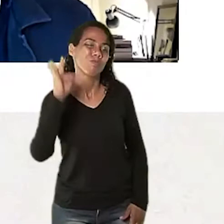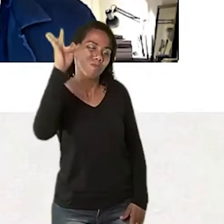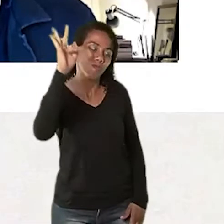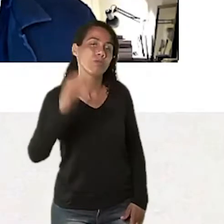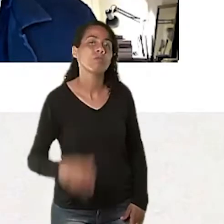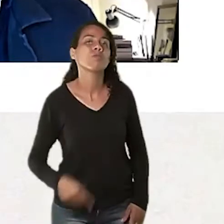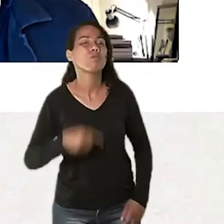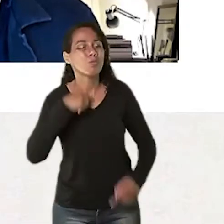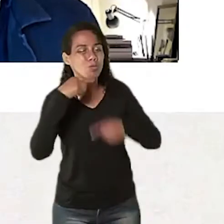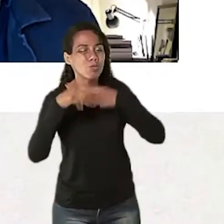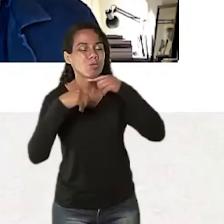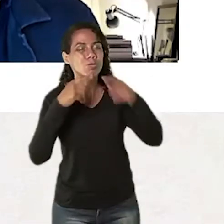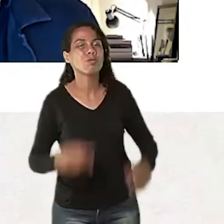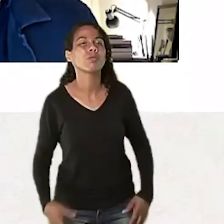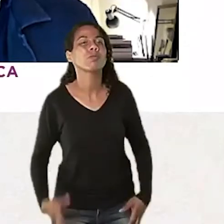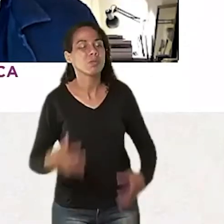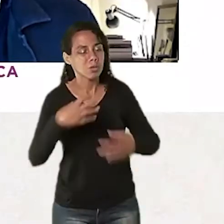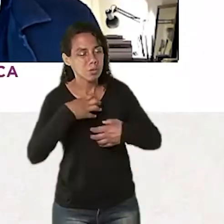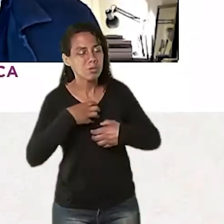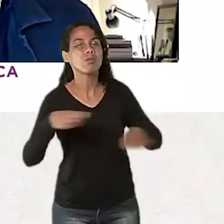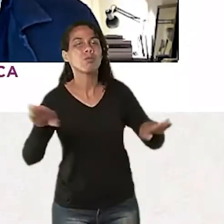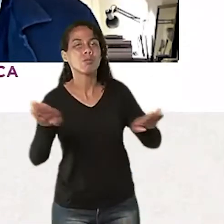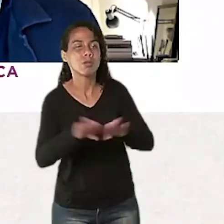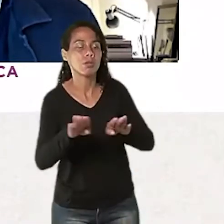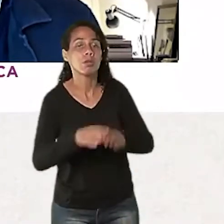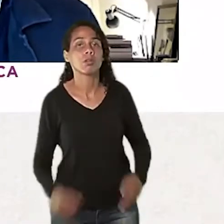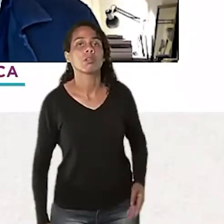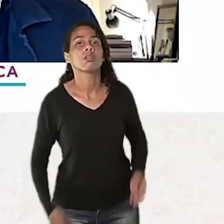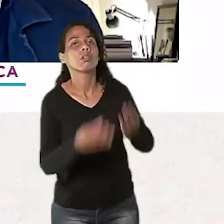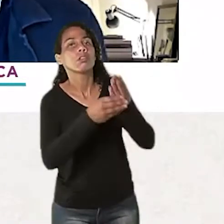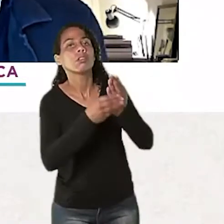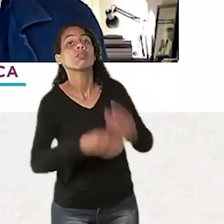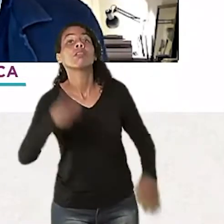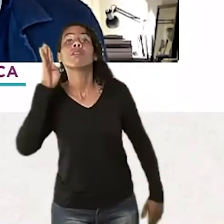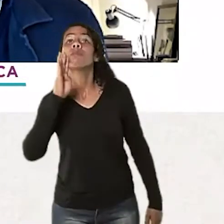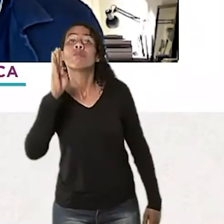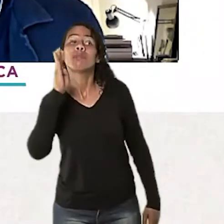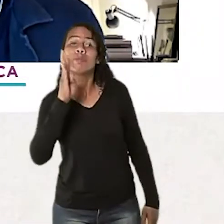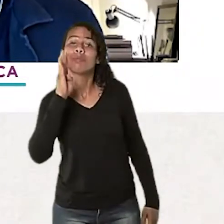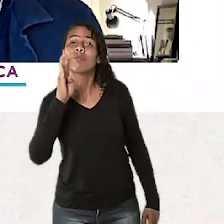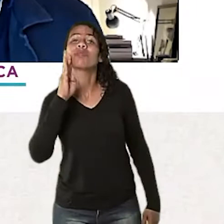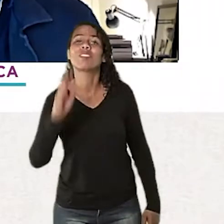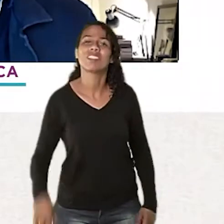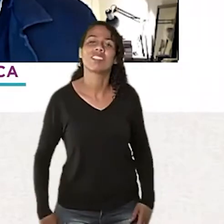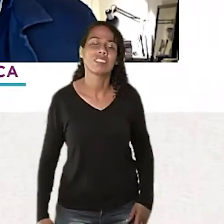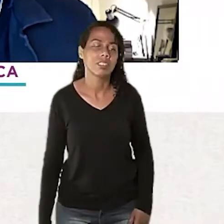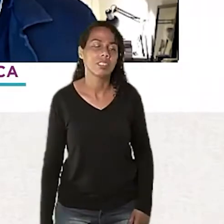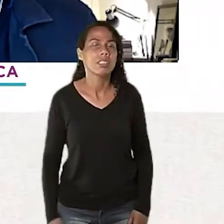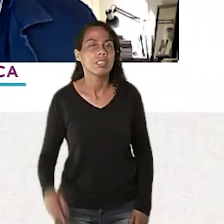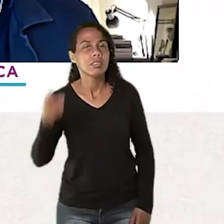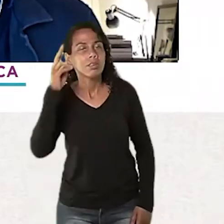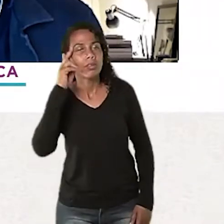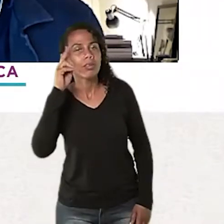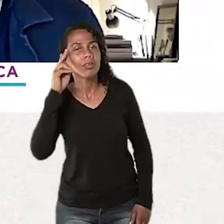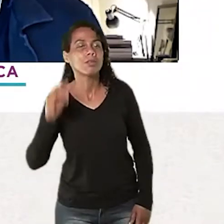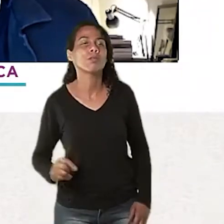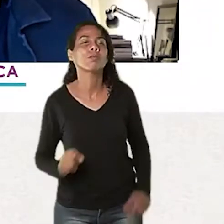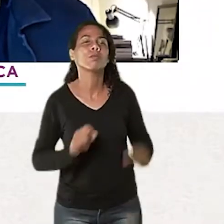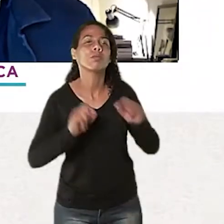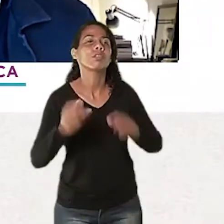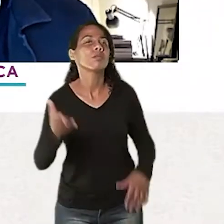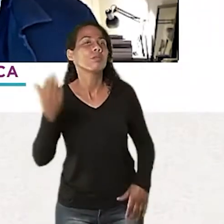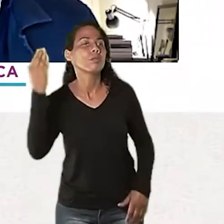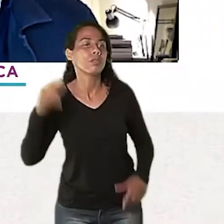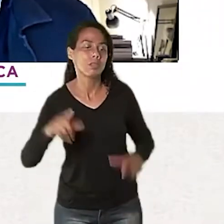que, óbvio, essa coisa de fixar nas viagens é sensacional, porque nunca houve um momento